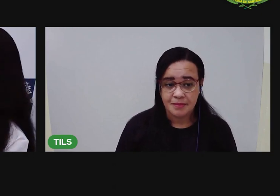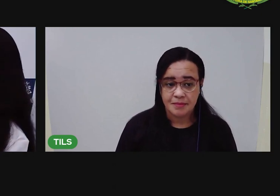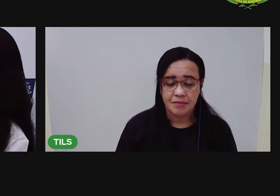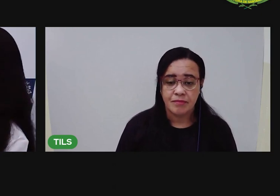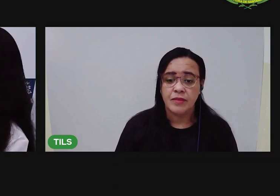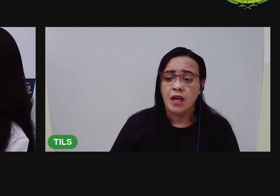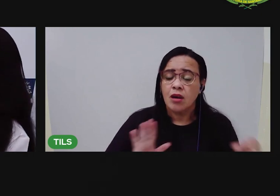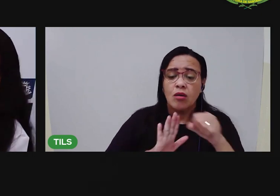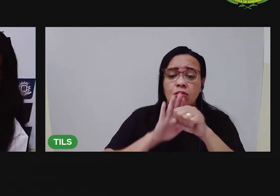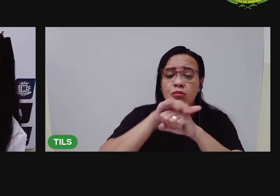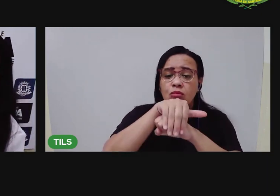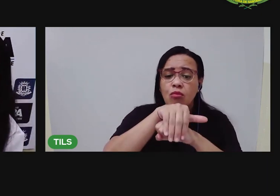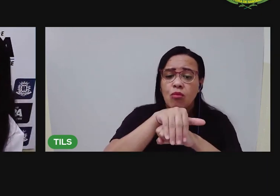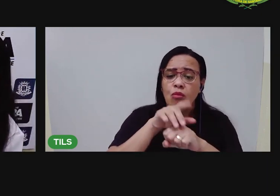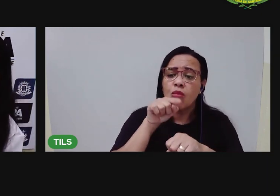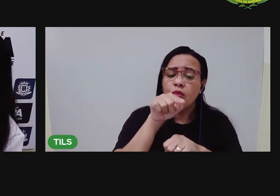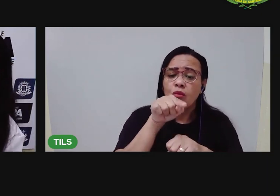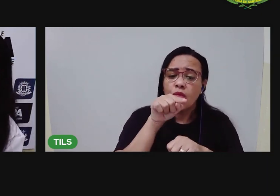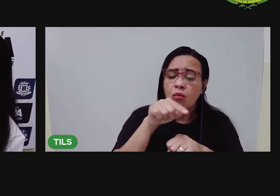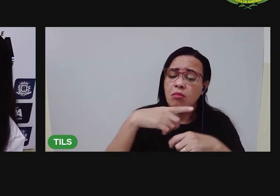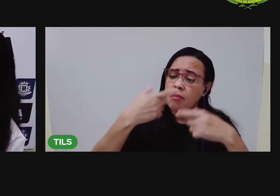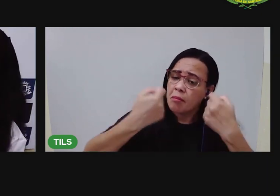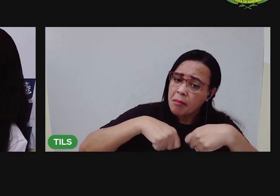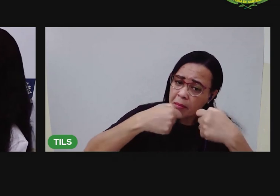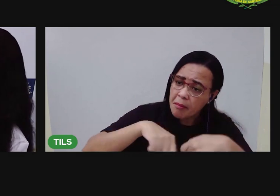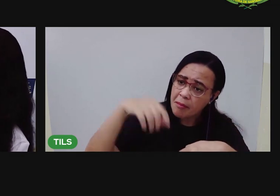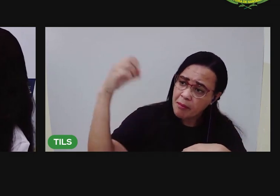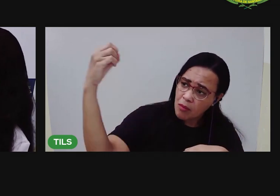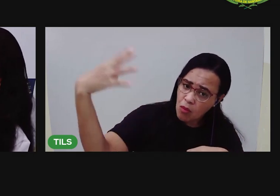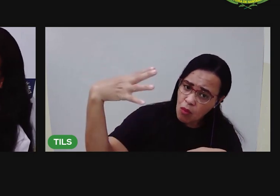E à noite, você vai precisar de luz.